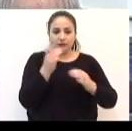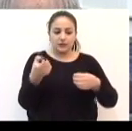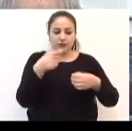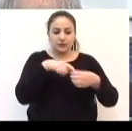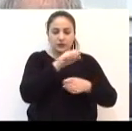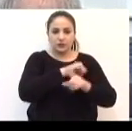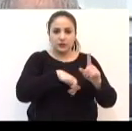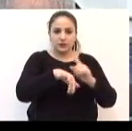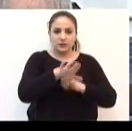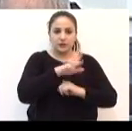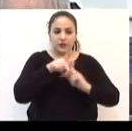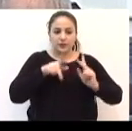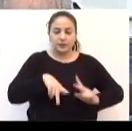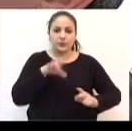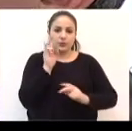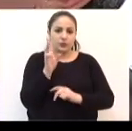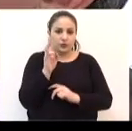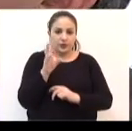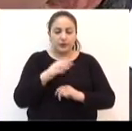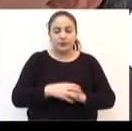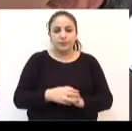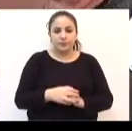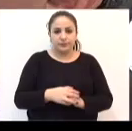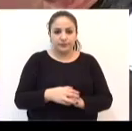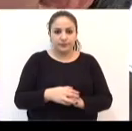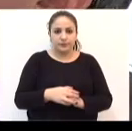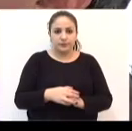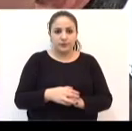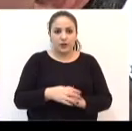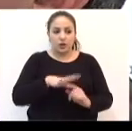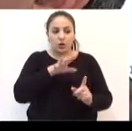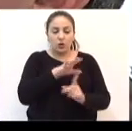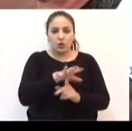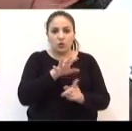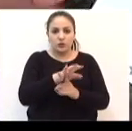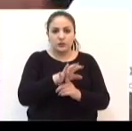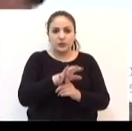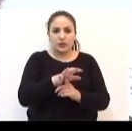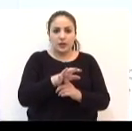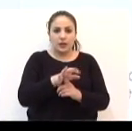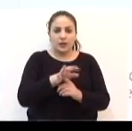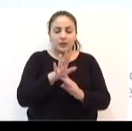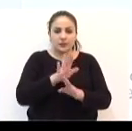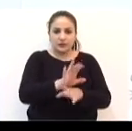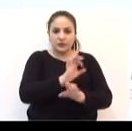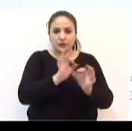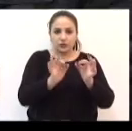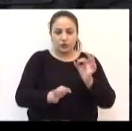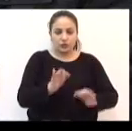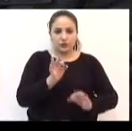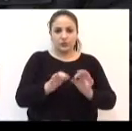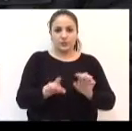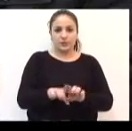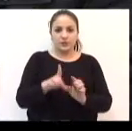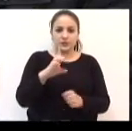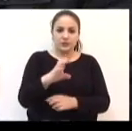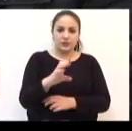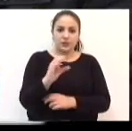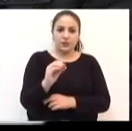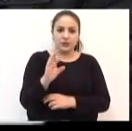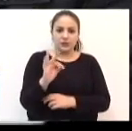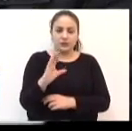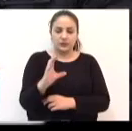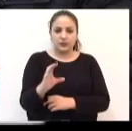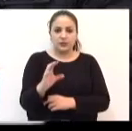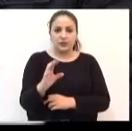aos dependentes químicos. Com o parecer contrário da assessoria jurídica e da COTC, os parlamentares